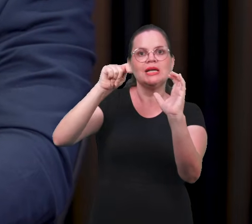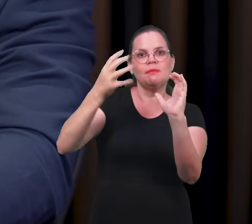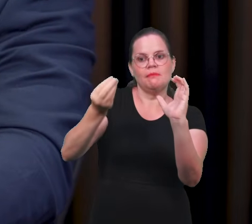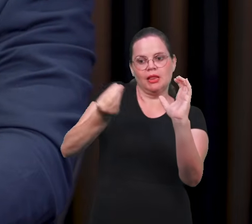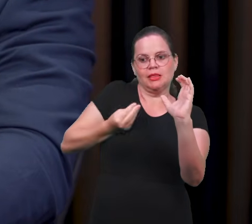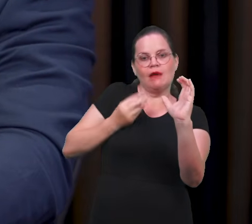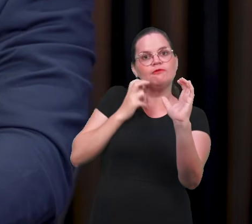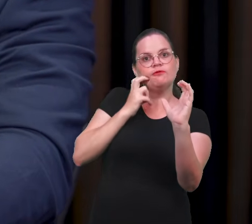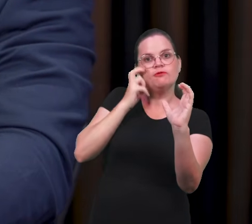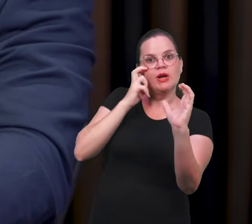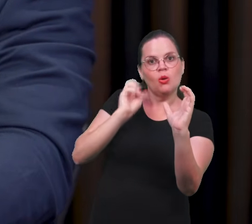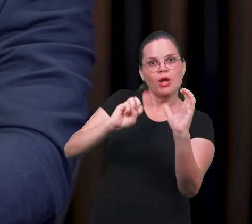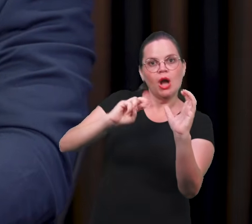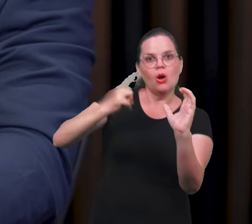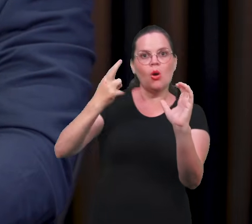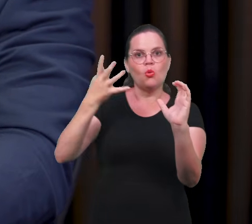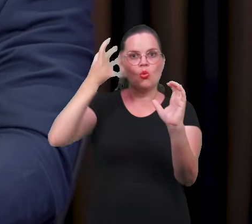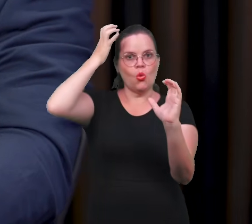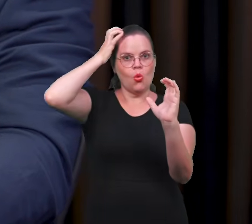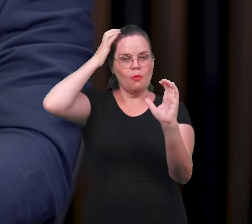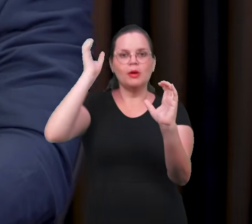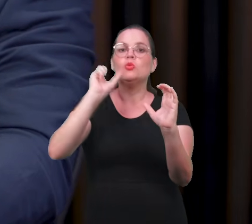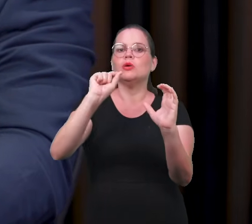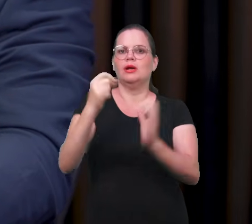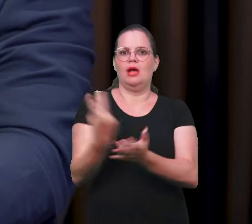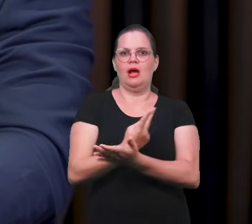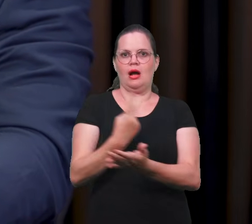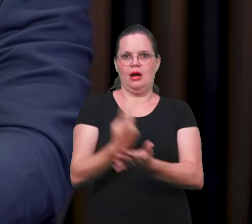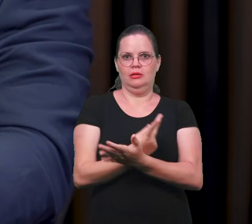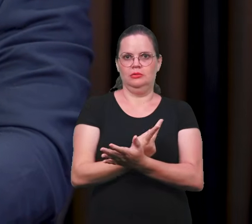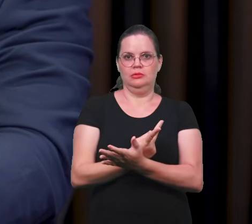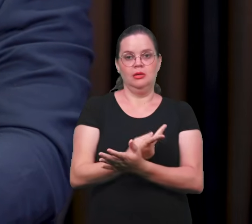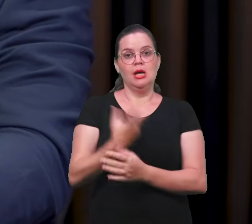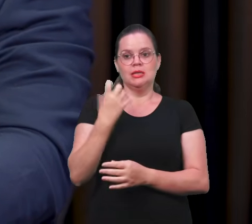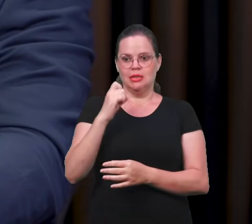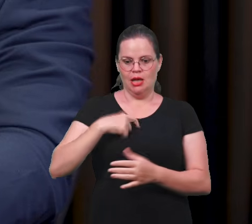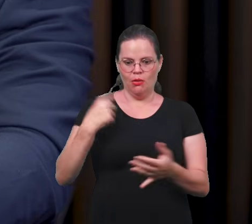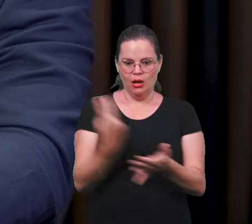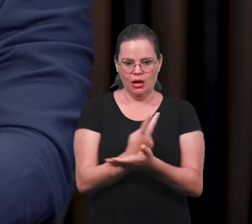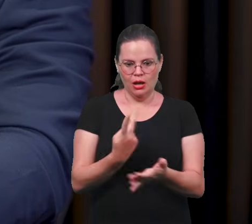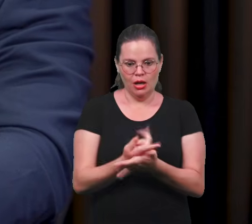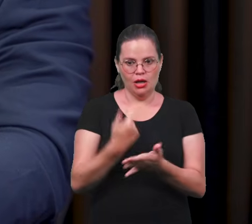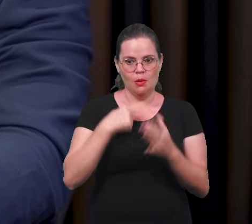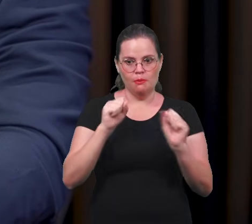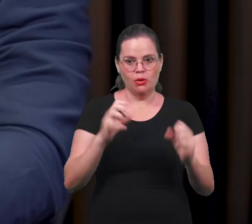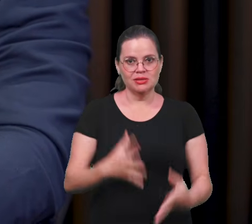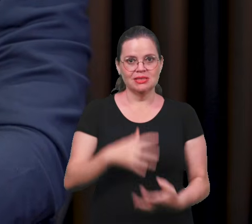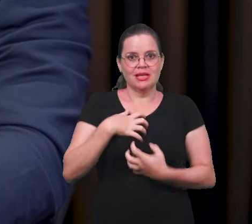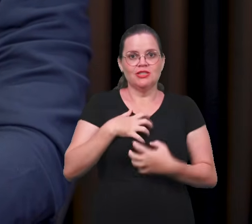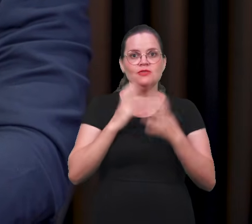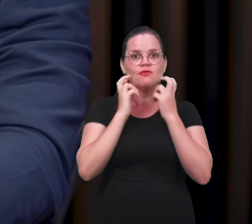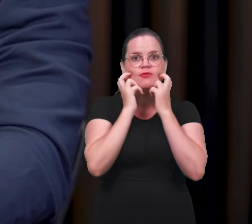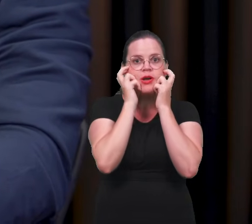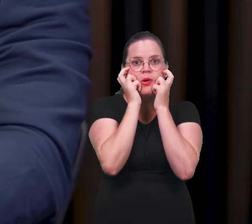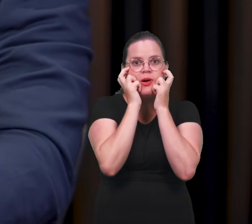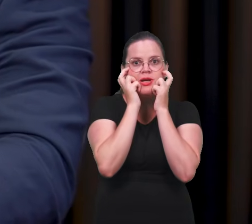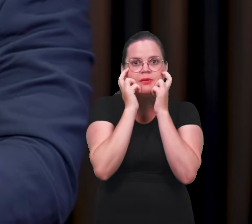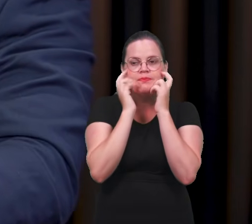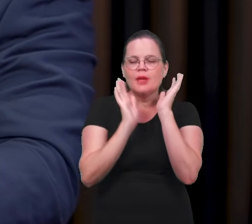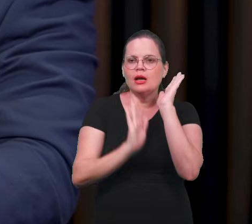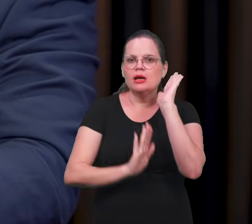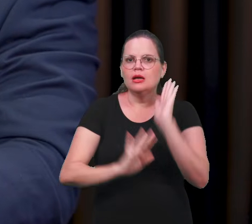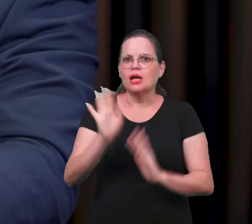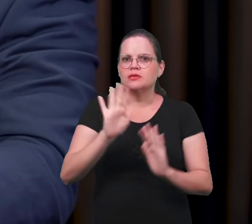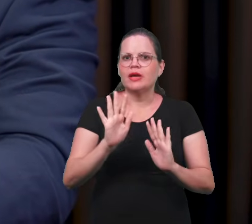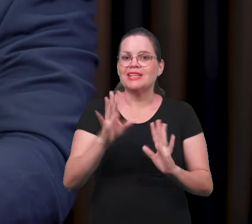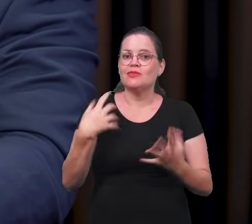ela vai ter vergonha. Em outras situações, ela vai ter culpa. Tem um livro